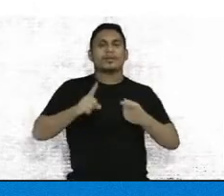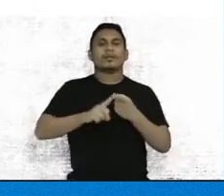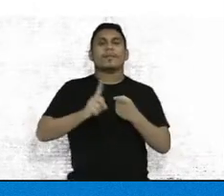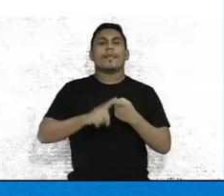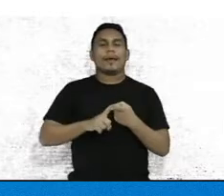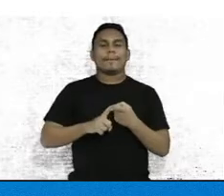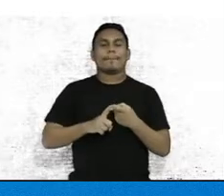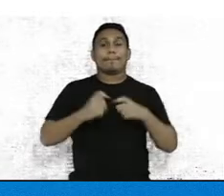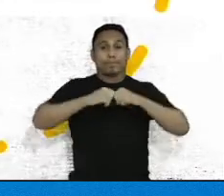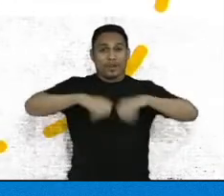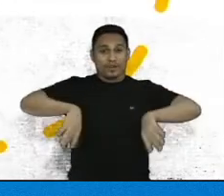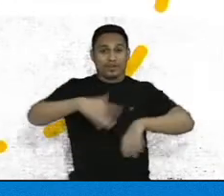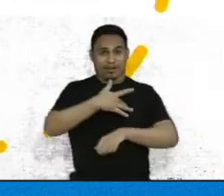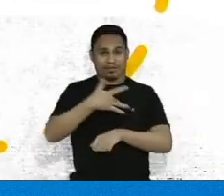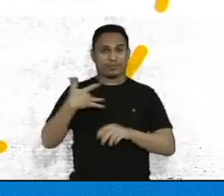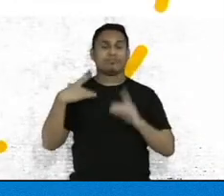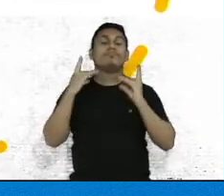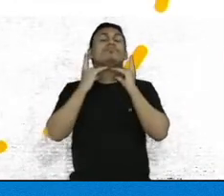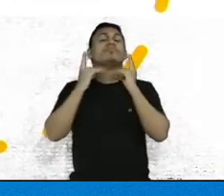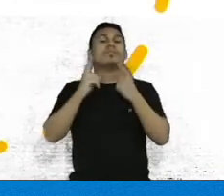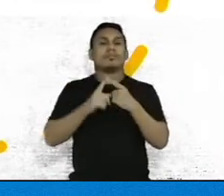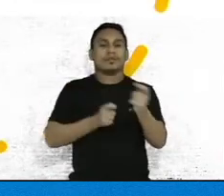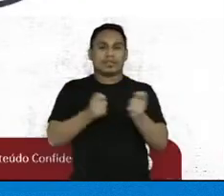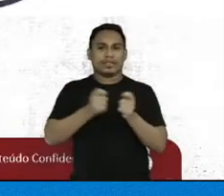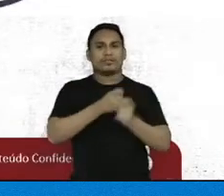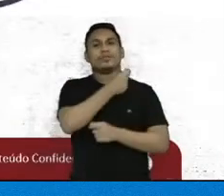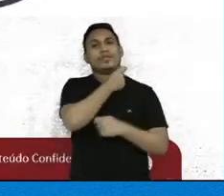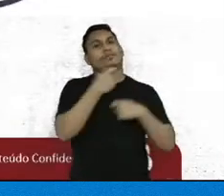o gerenciamento do estresse, tá?